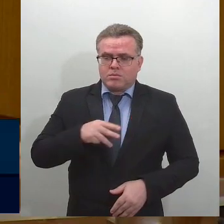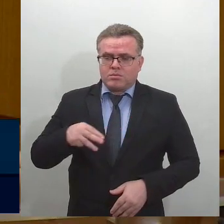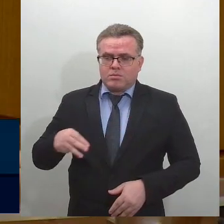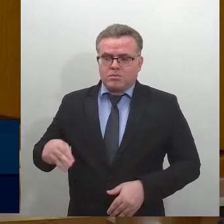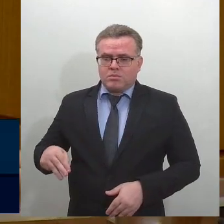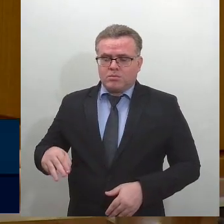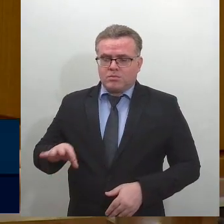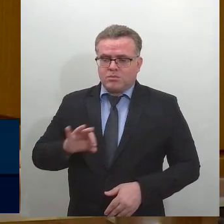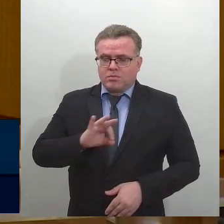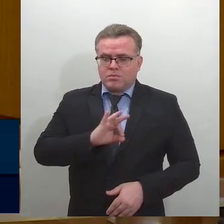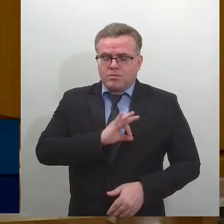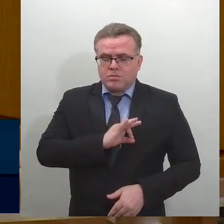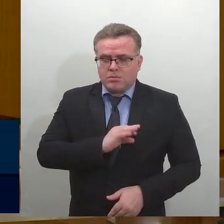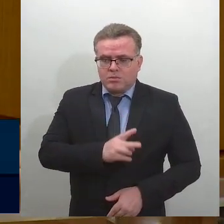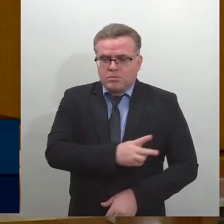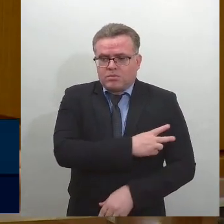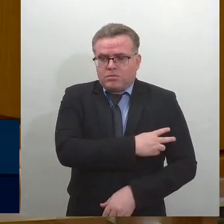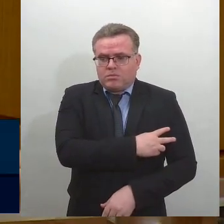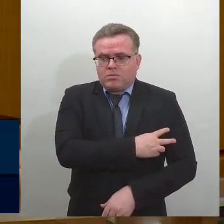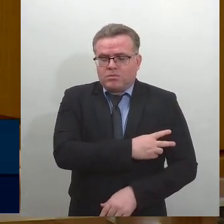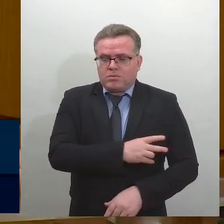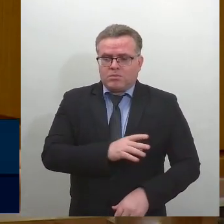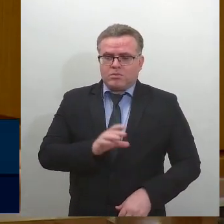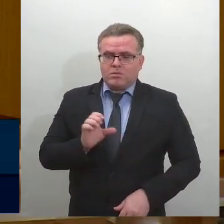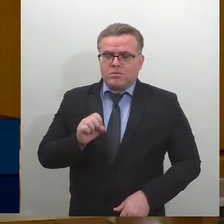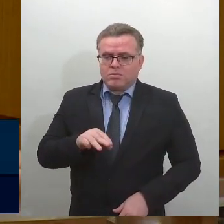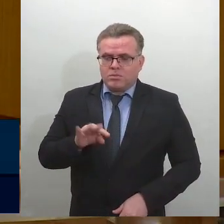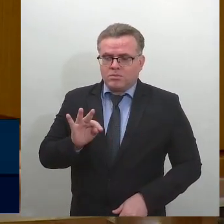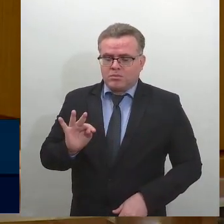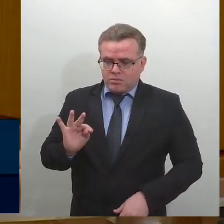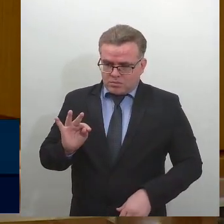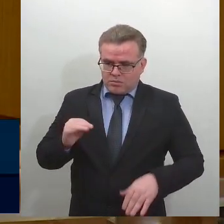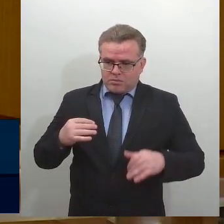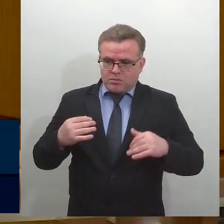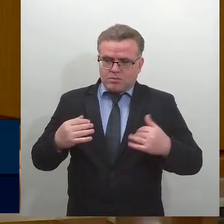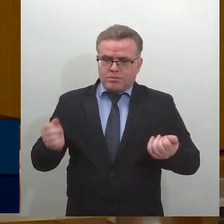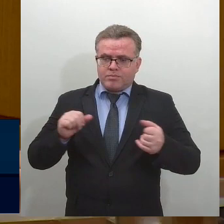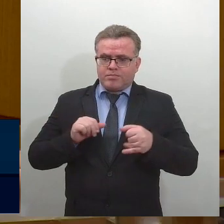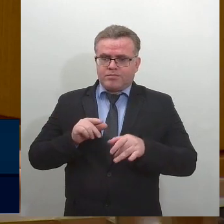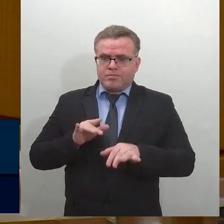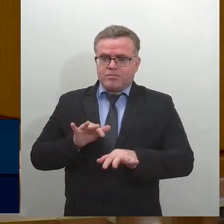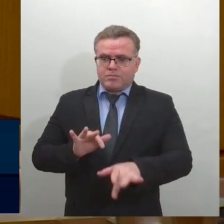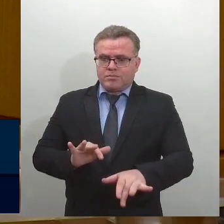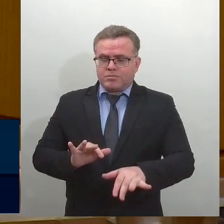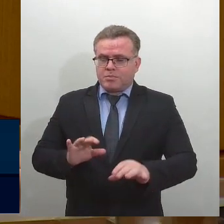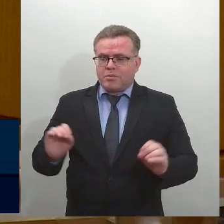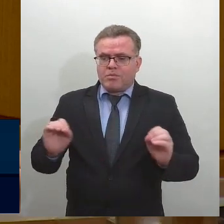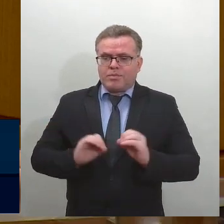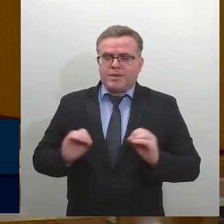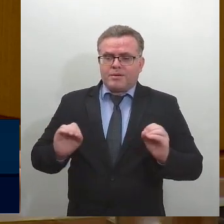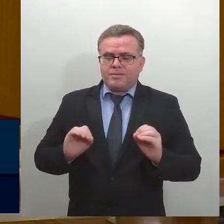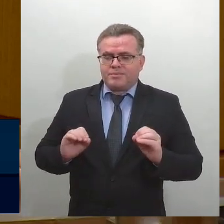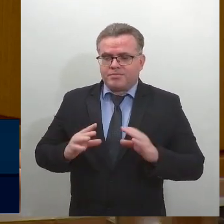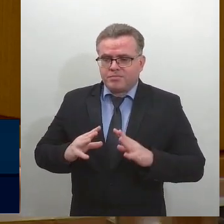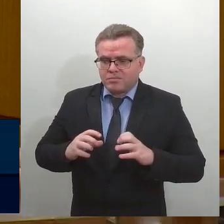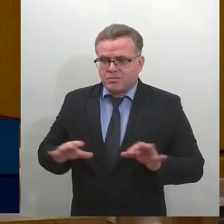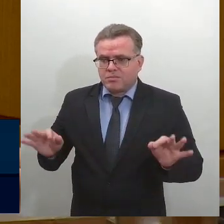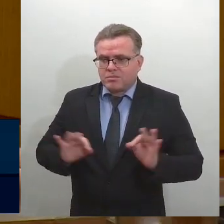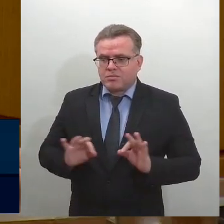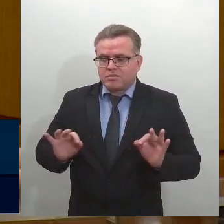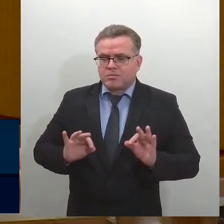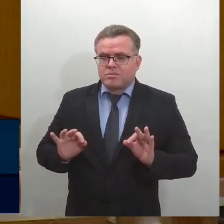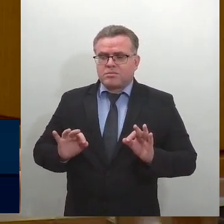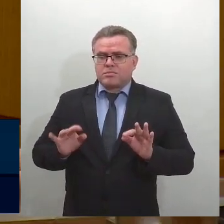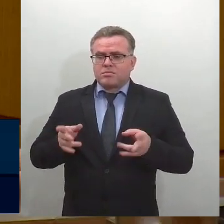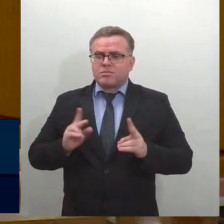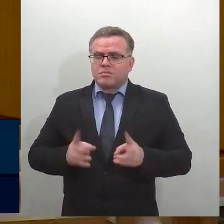própria SMTT. Uma ocorrência não tivemos, porque foi isso que a gente fez: